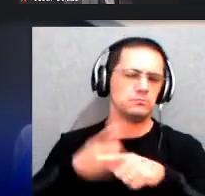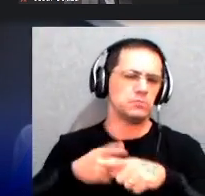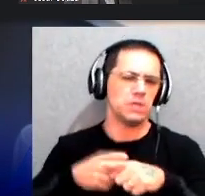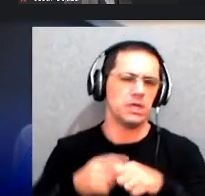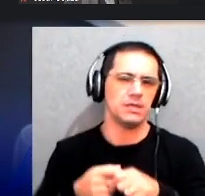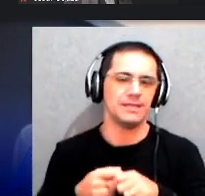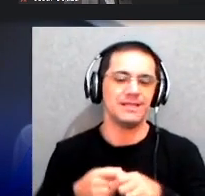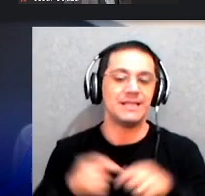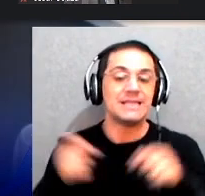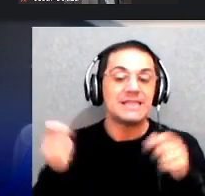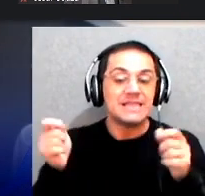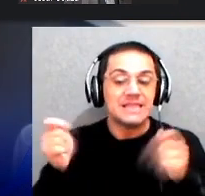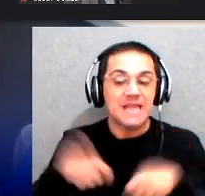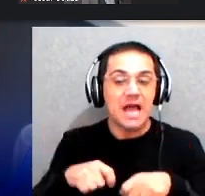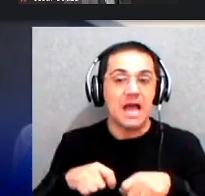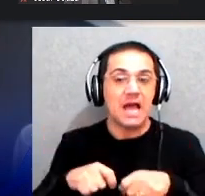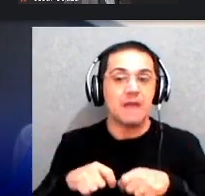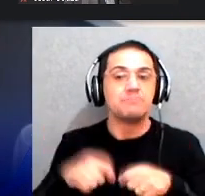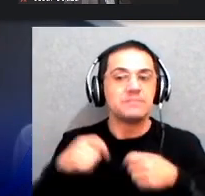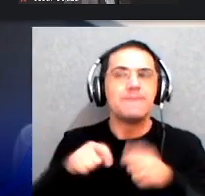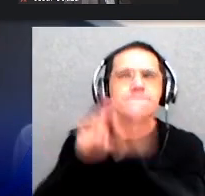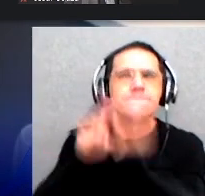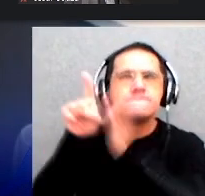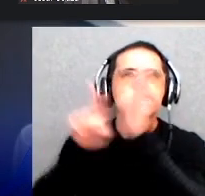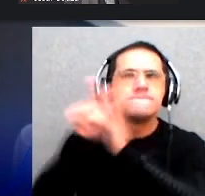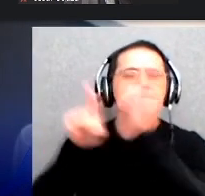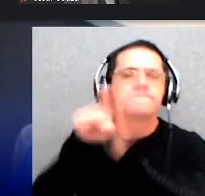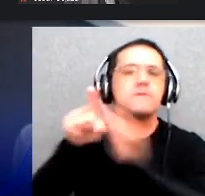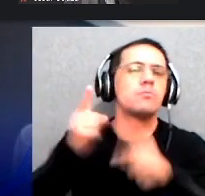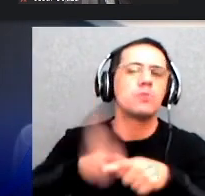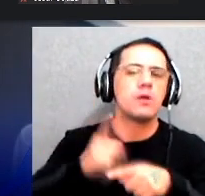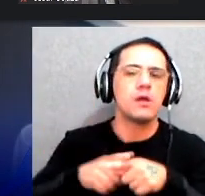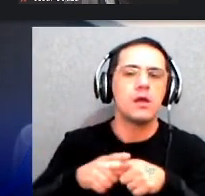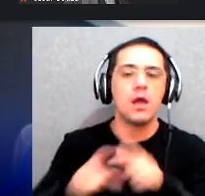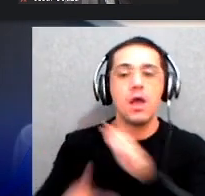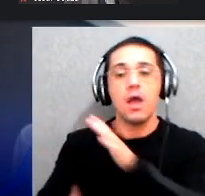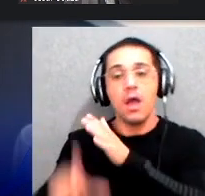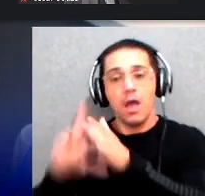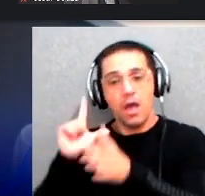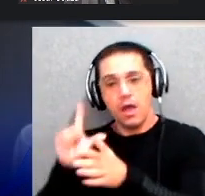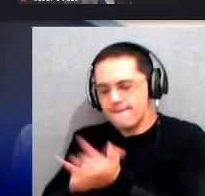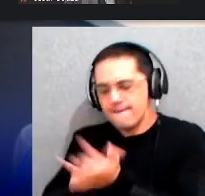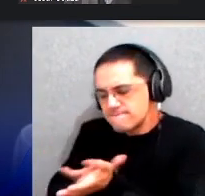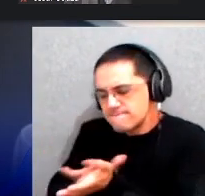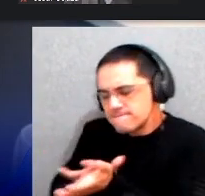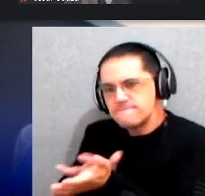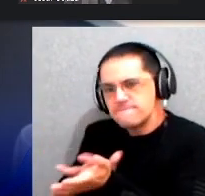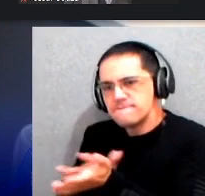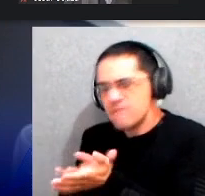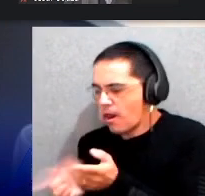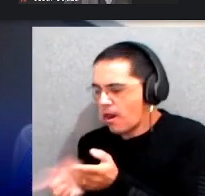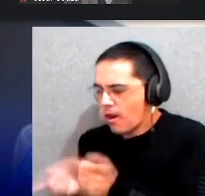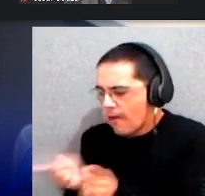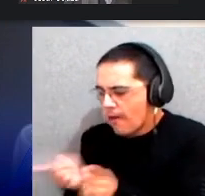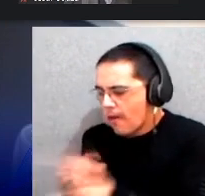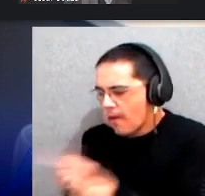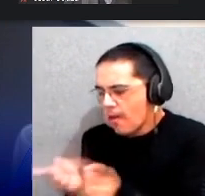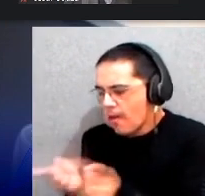profissionais da área de tecnologia e eles me falavam, olha, não é porque o homem foi à Lua que todo homem pode ir à